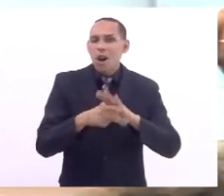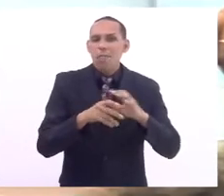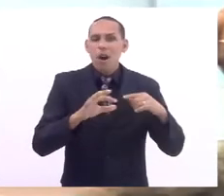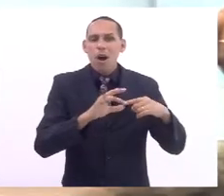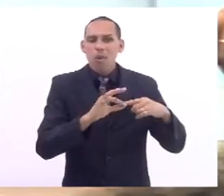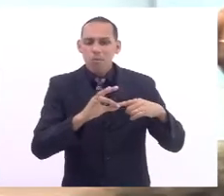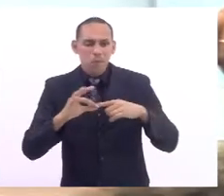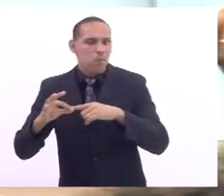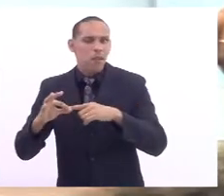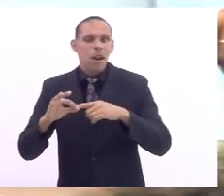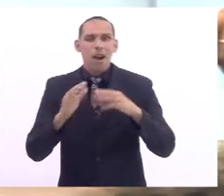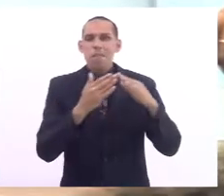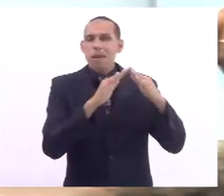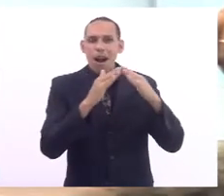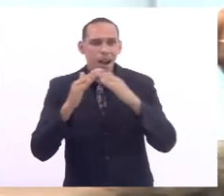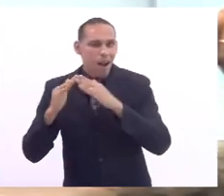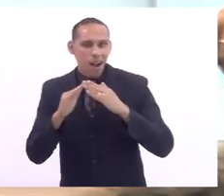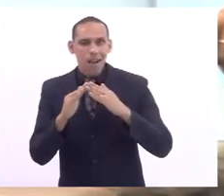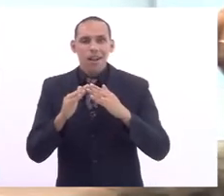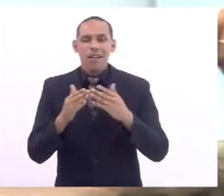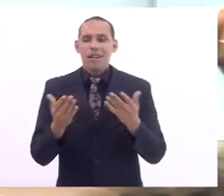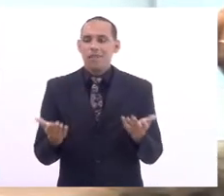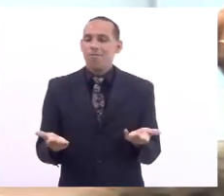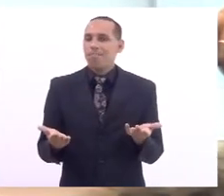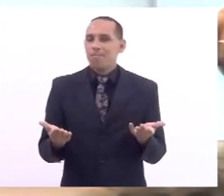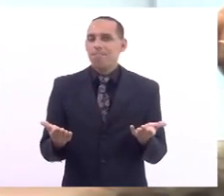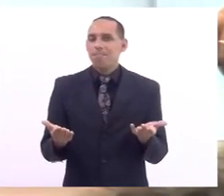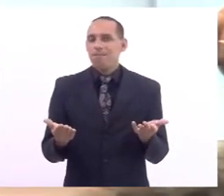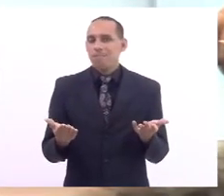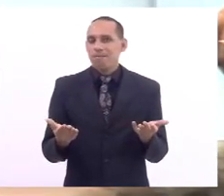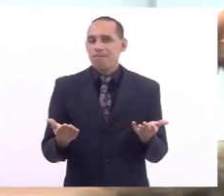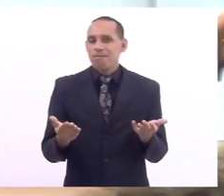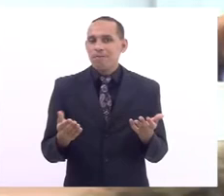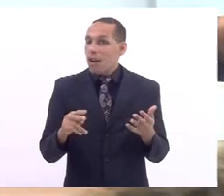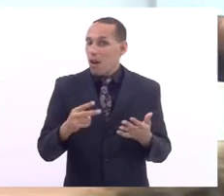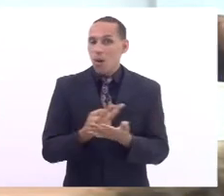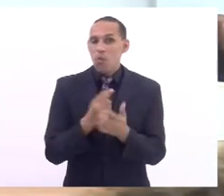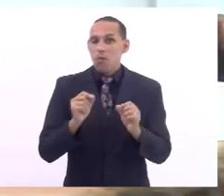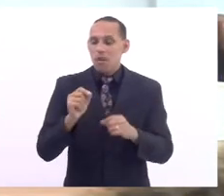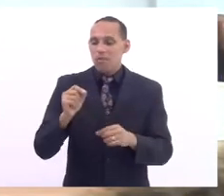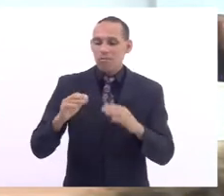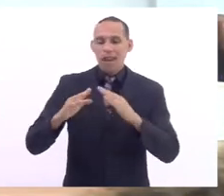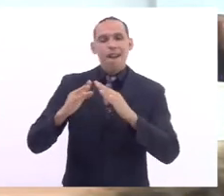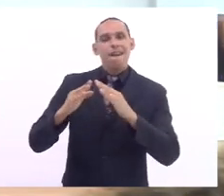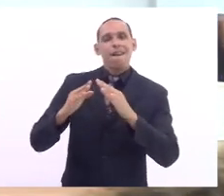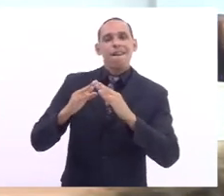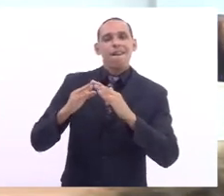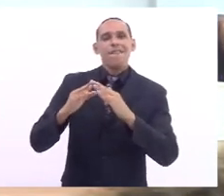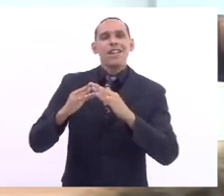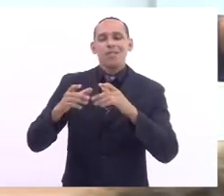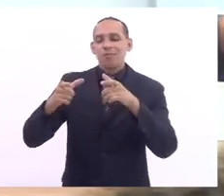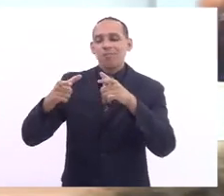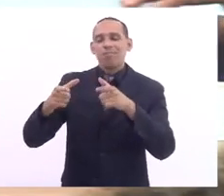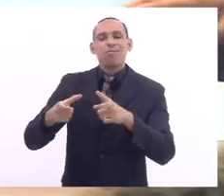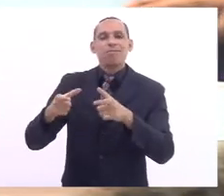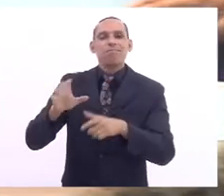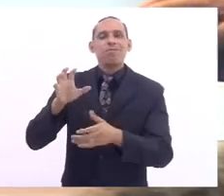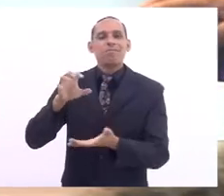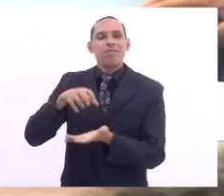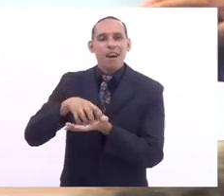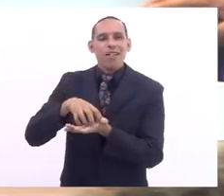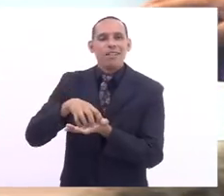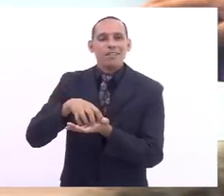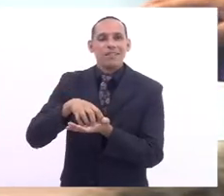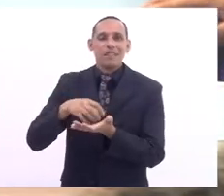CD favela Eu acho que isso faz com que a casa tenha um lugar central na nesse debate tenho muita honra de